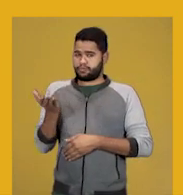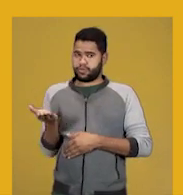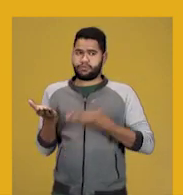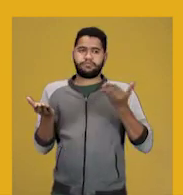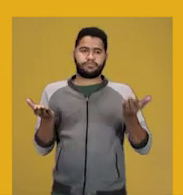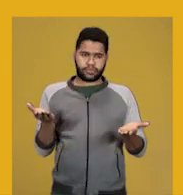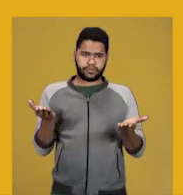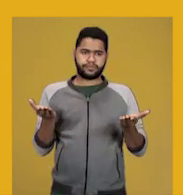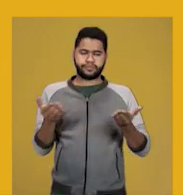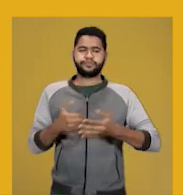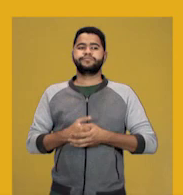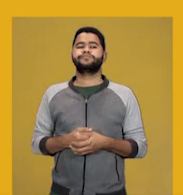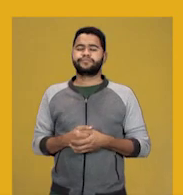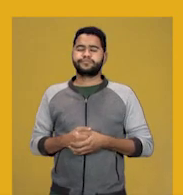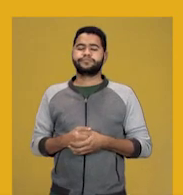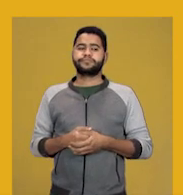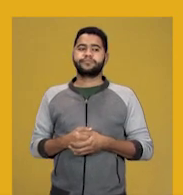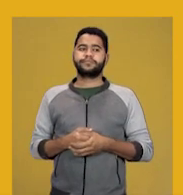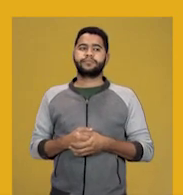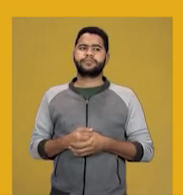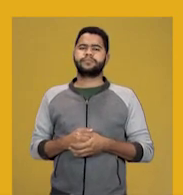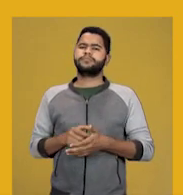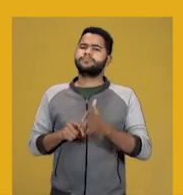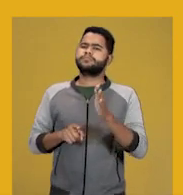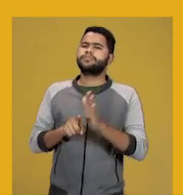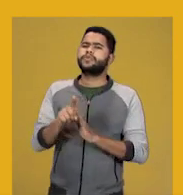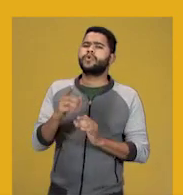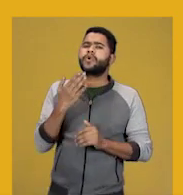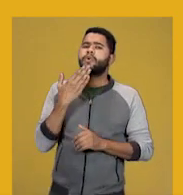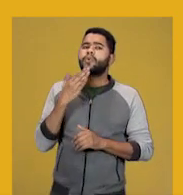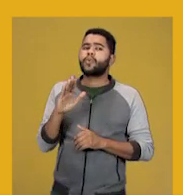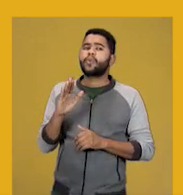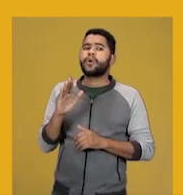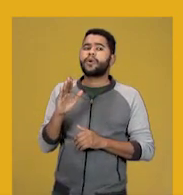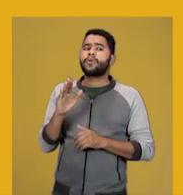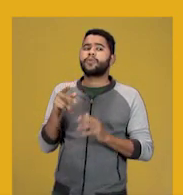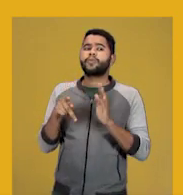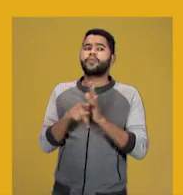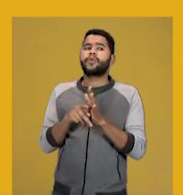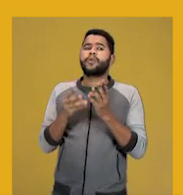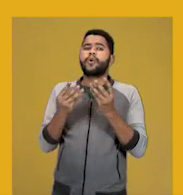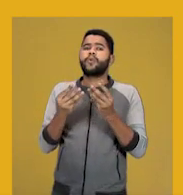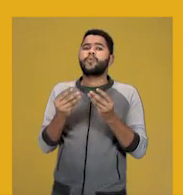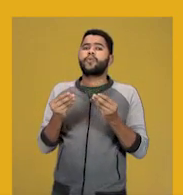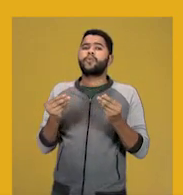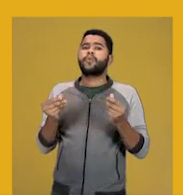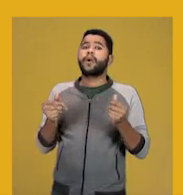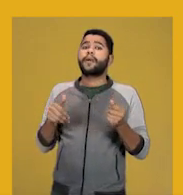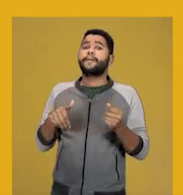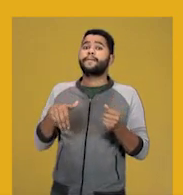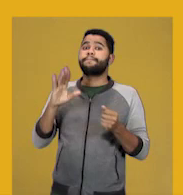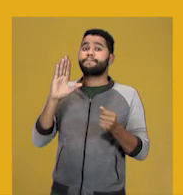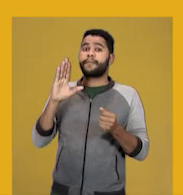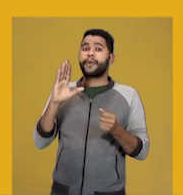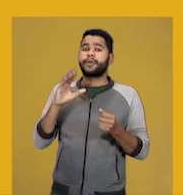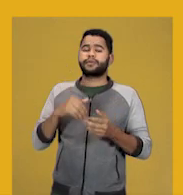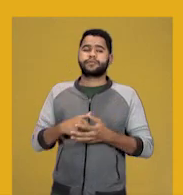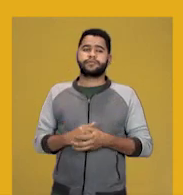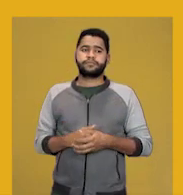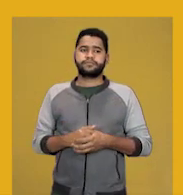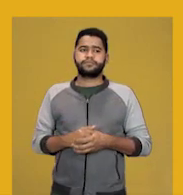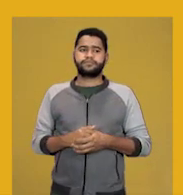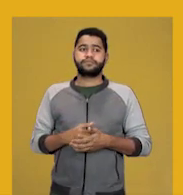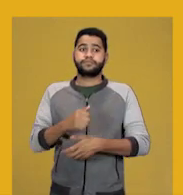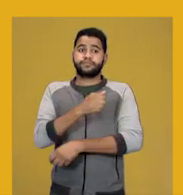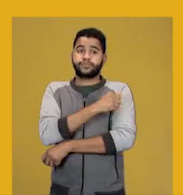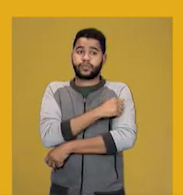equilíbrio térmico com o ambiente e os questiona em qual delas a taxa de derretimento do gelo será maior. O aluno